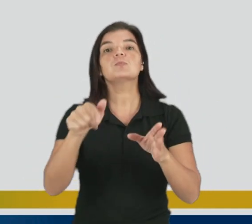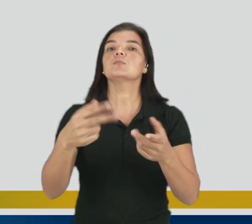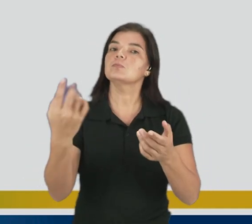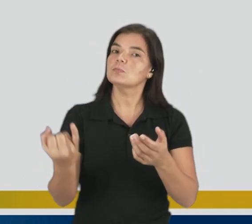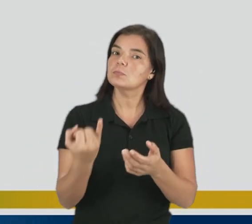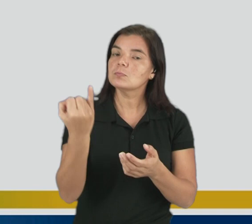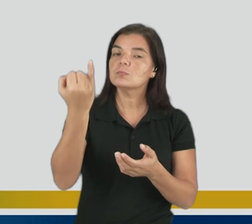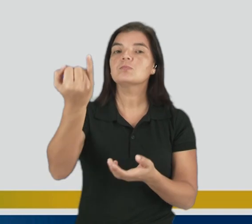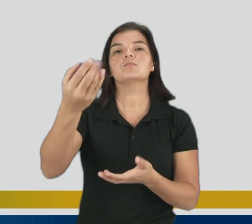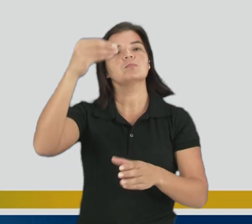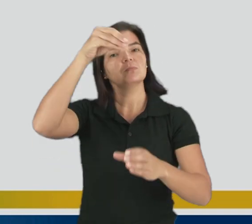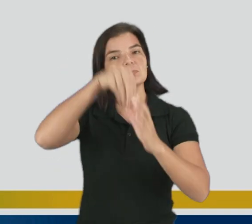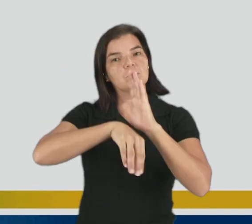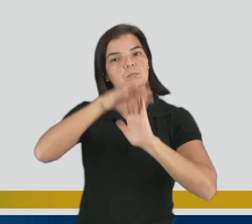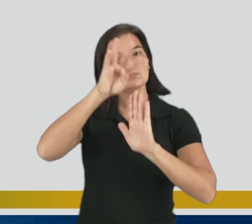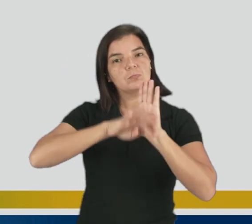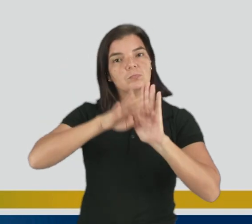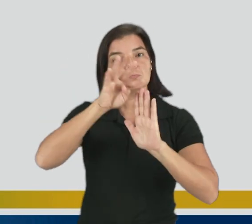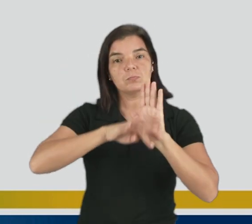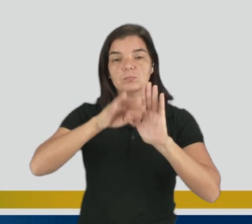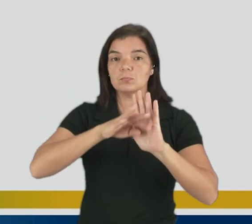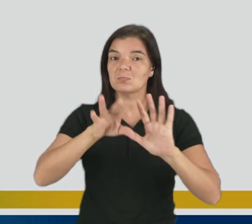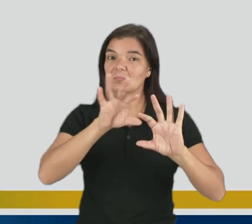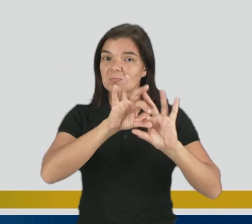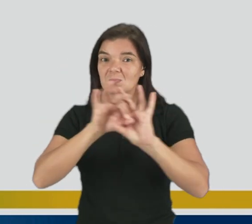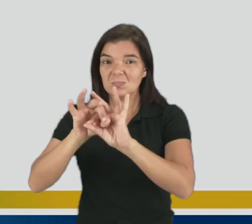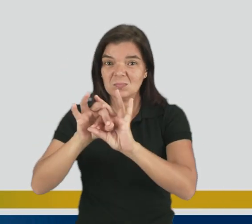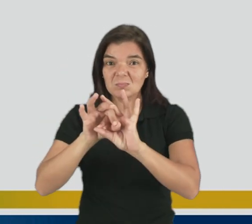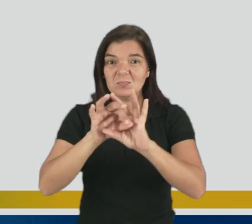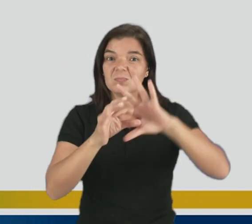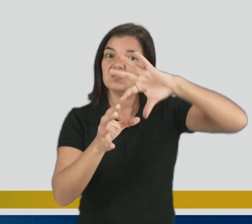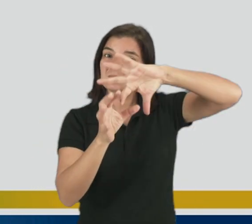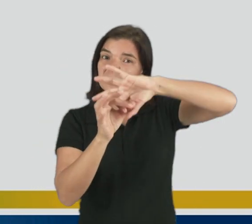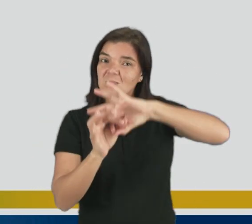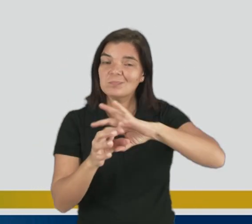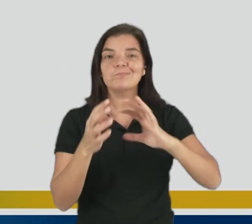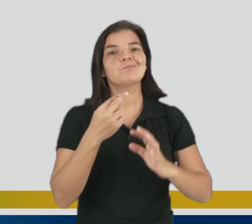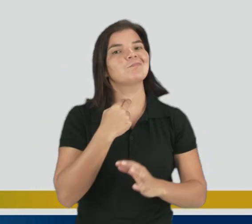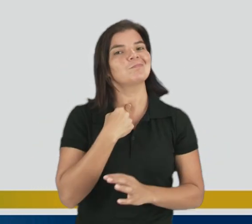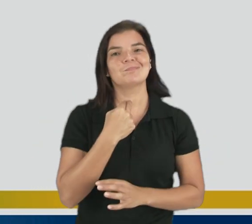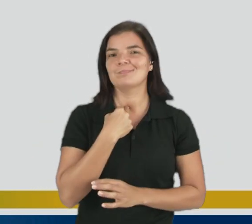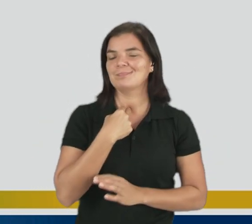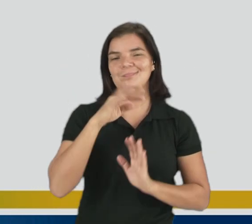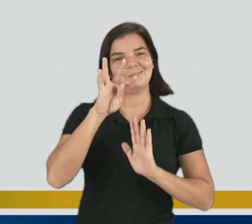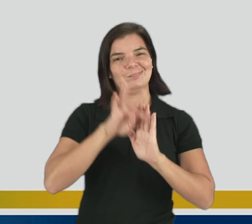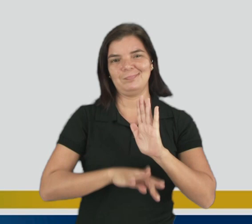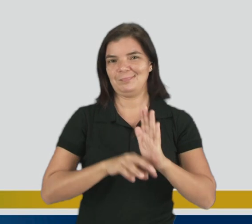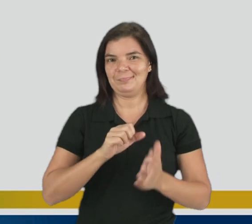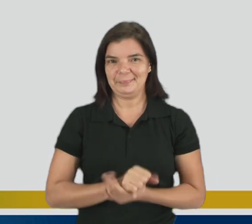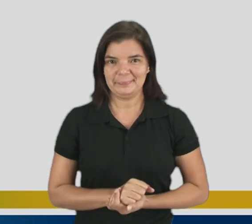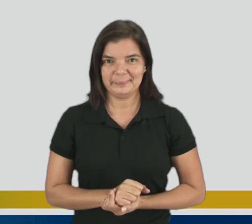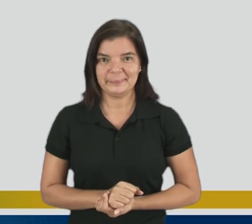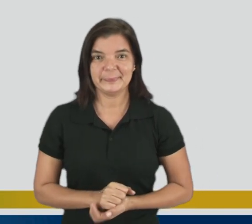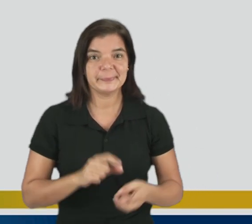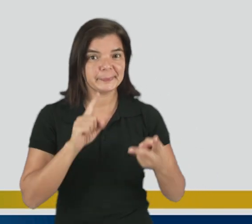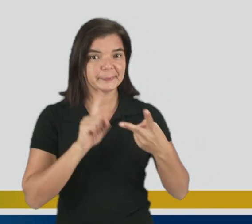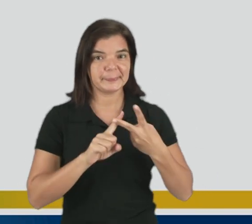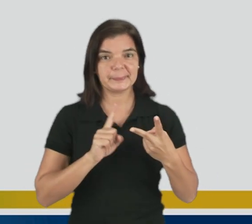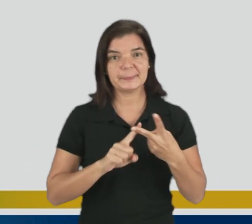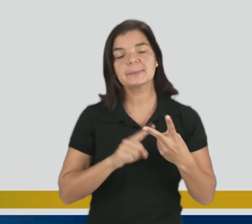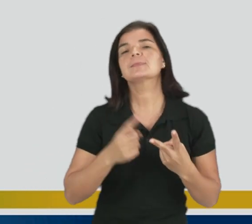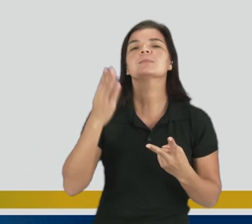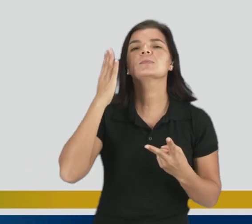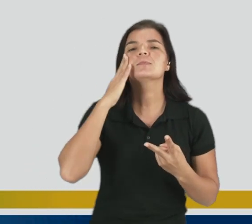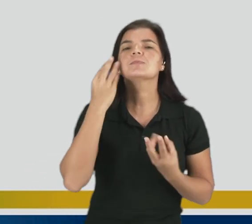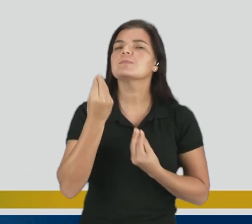elementos constitutivos do texto. Sem coesão e sem coerência, a gente não pode nem falar em texto. Segunda coisa,